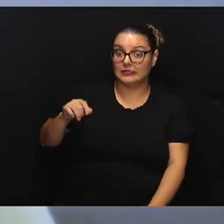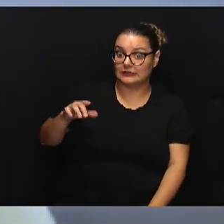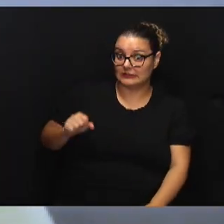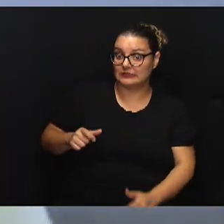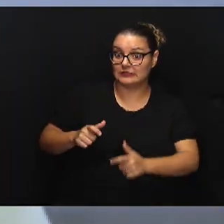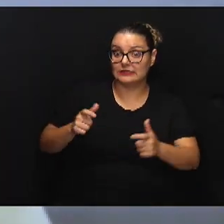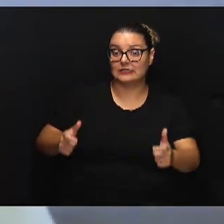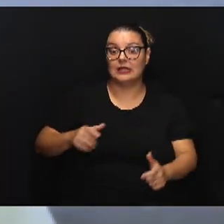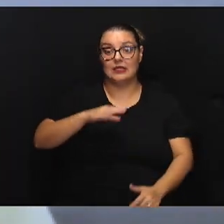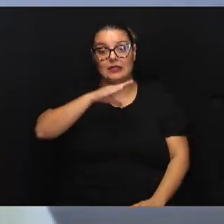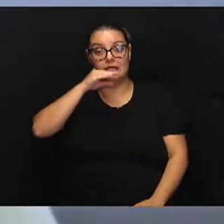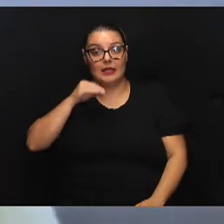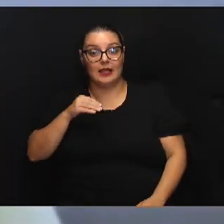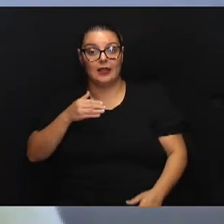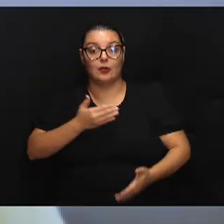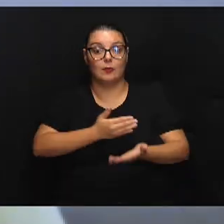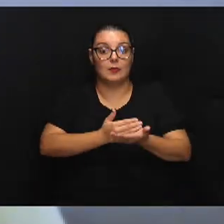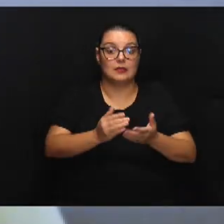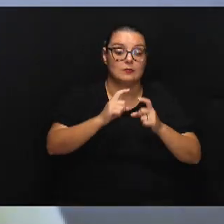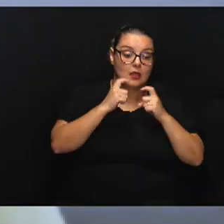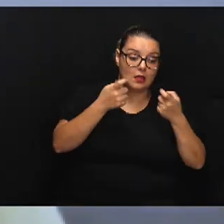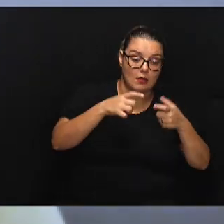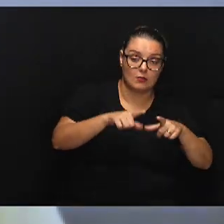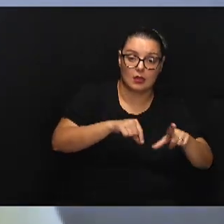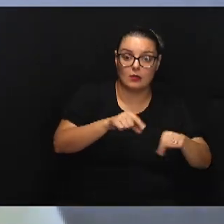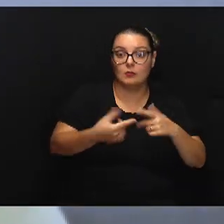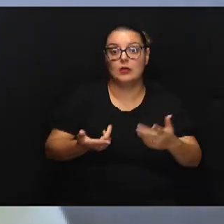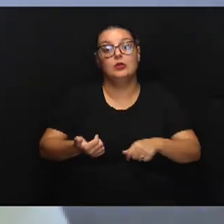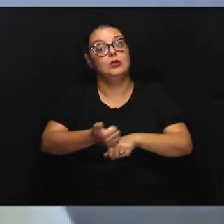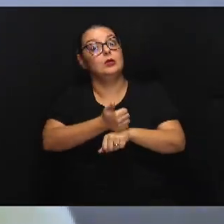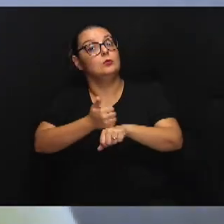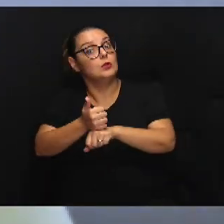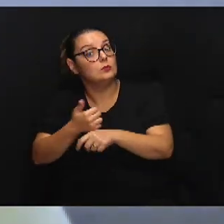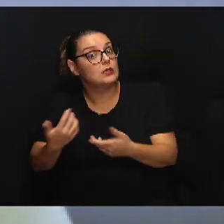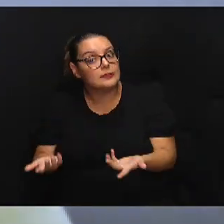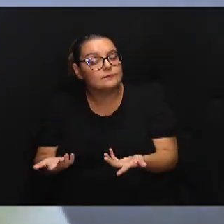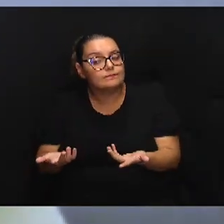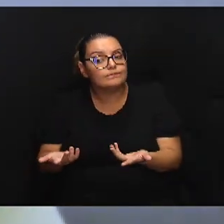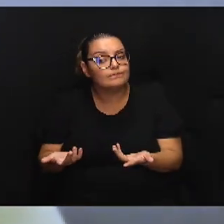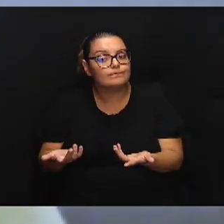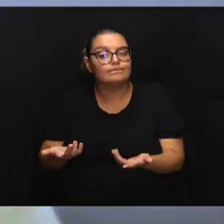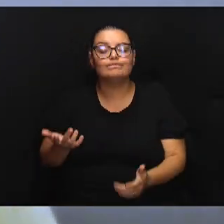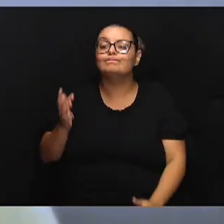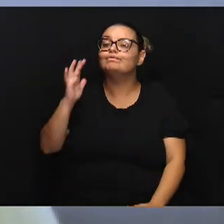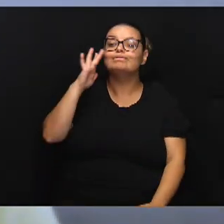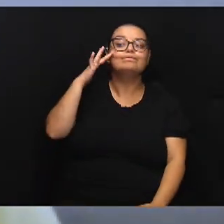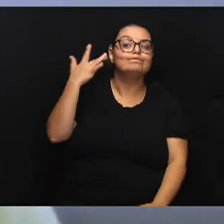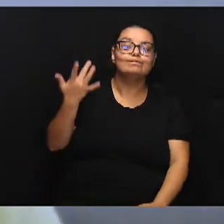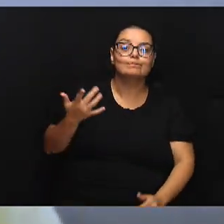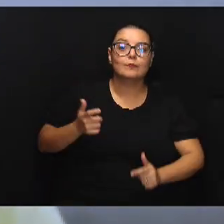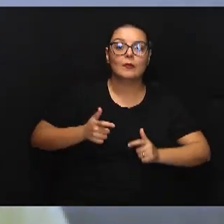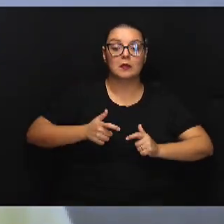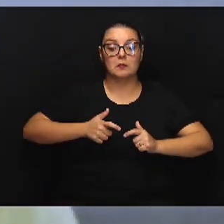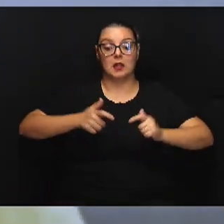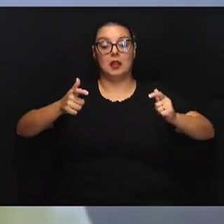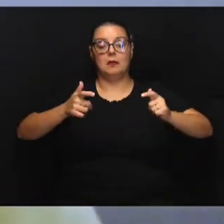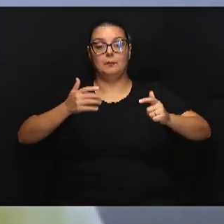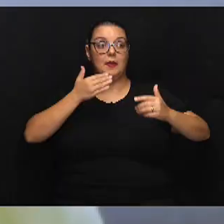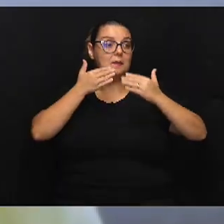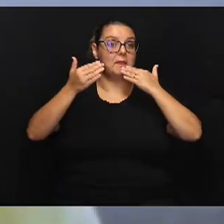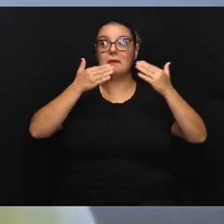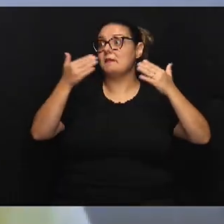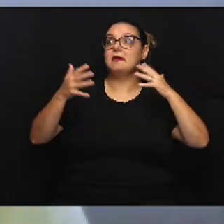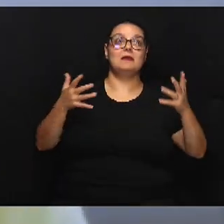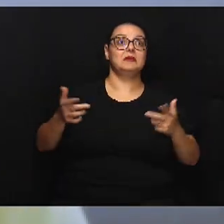na sexualidade, entra na parte de profissionalizante, e ele não sabe, aumentou demais as demandas, então